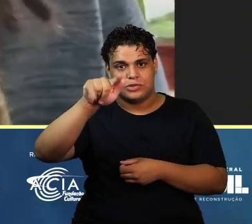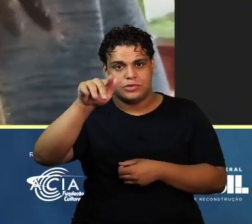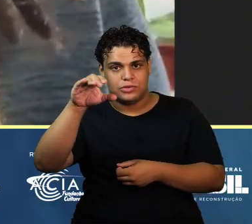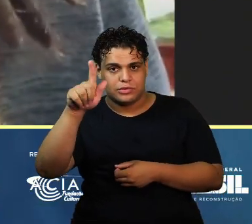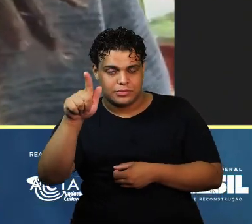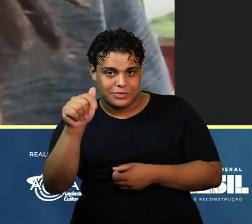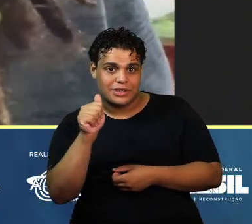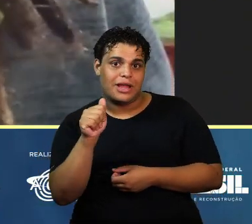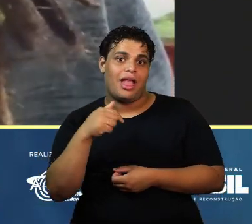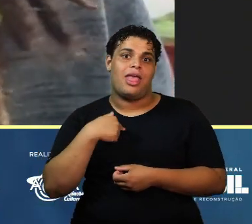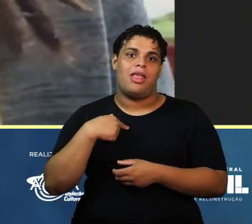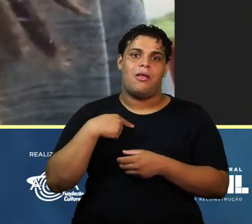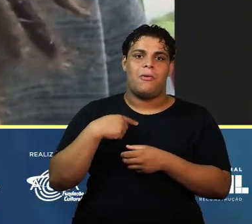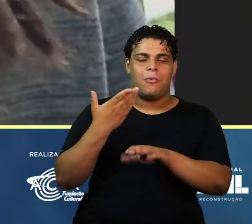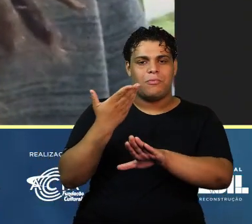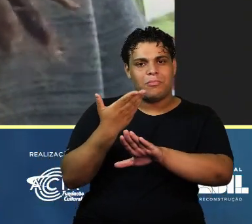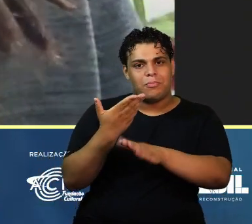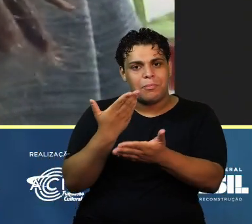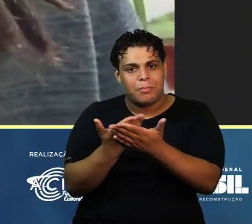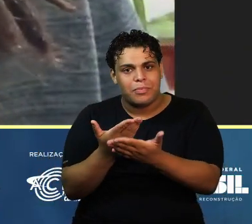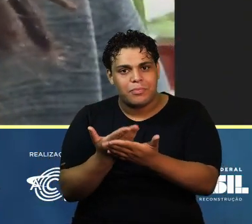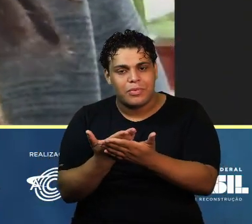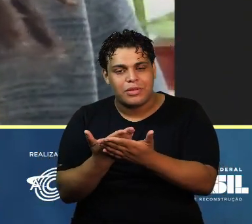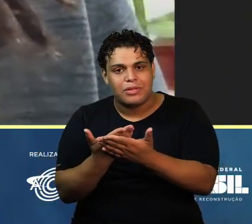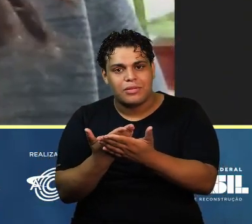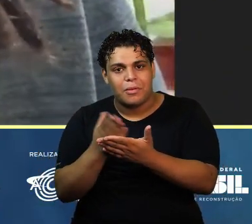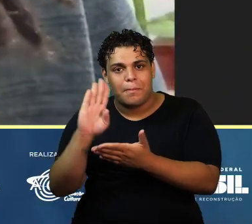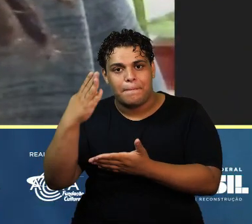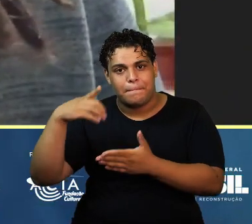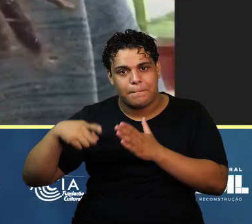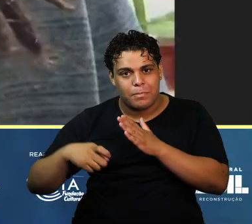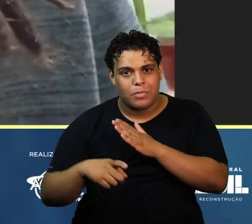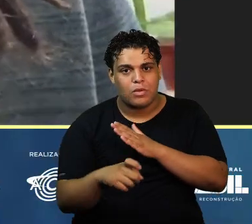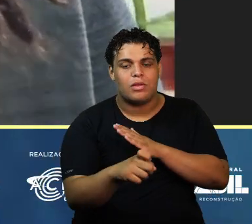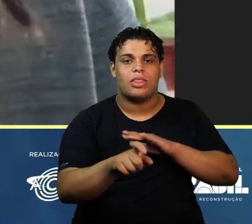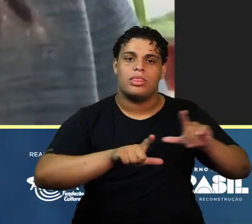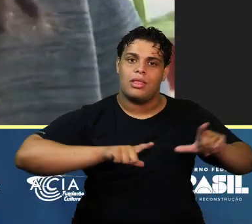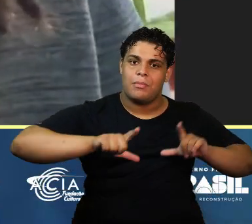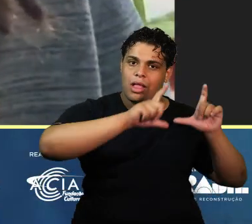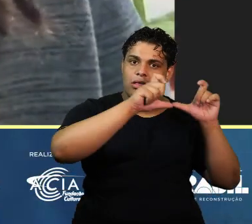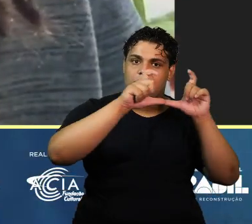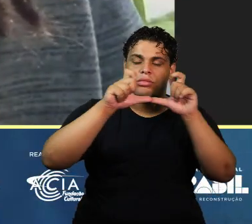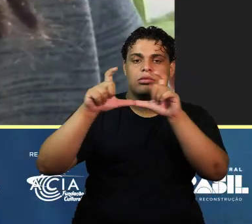sou biólogo, trabalho como guia de turismo nos parques estaduais também,